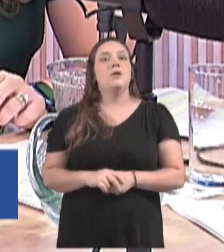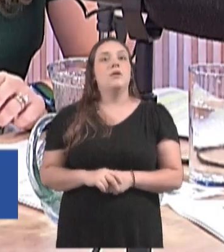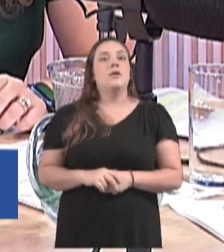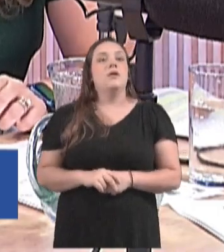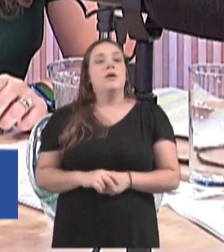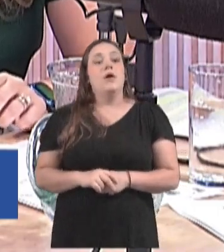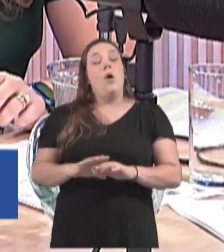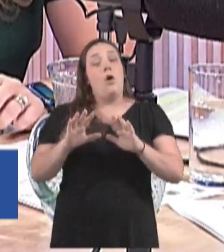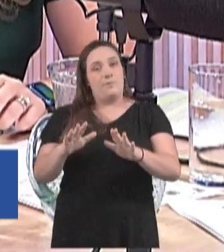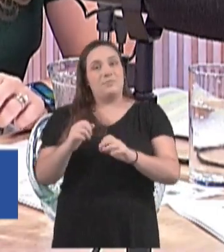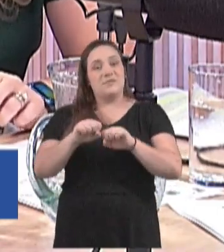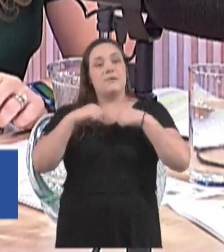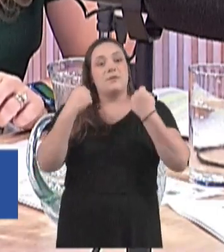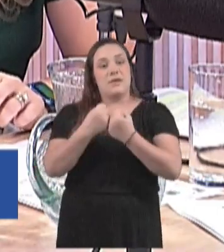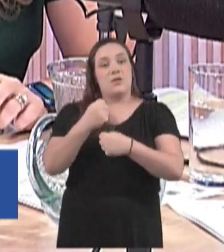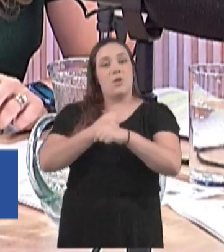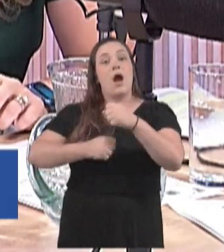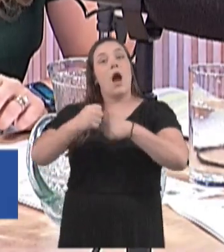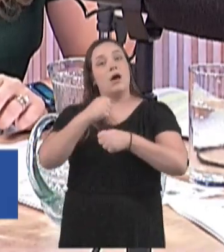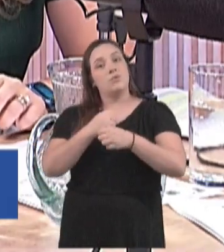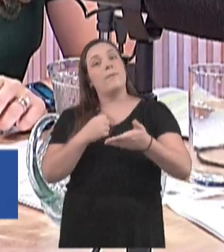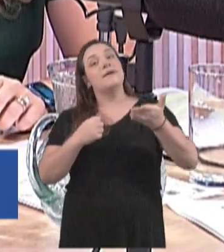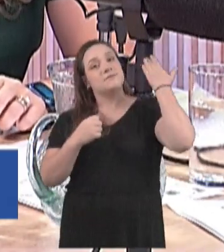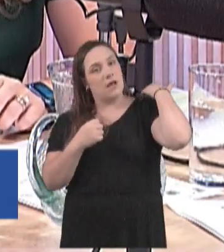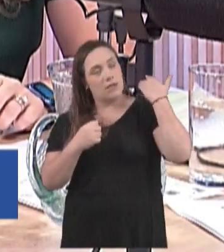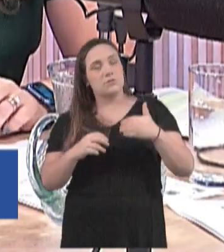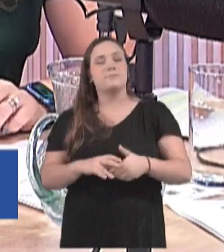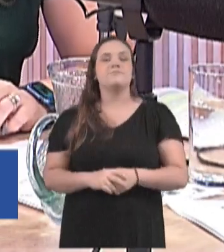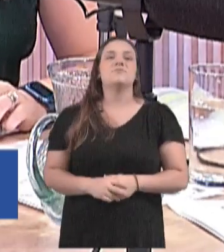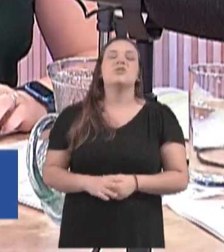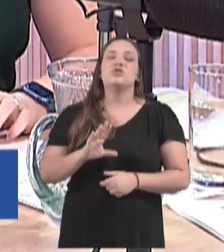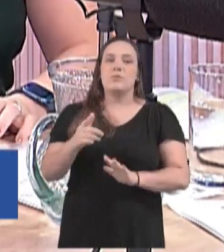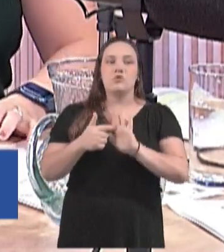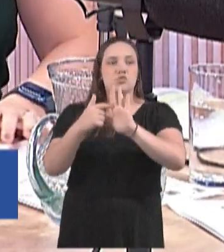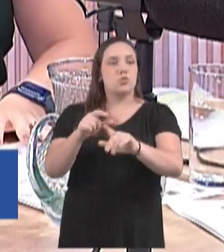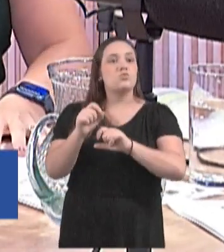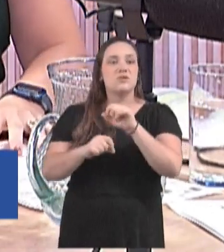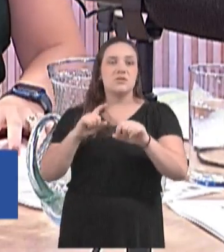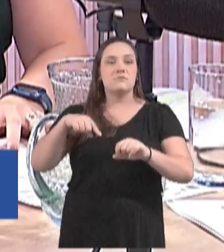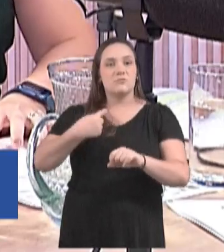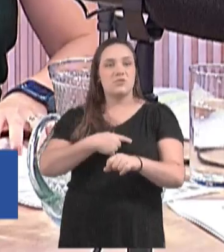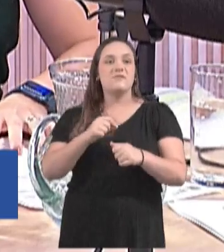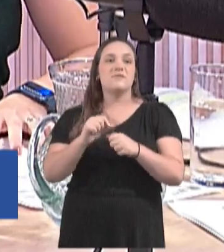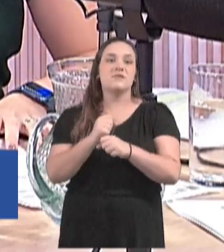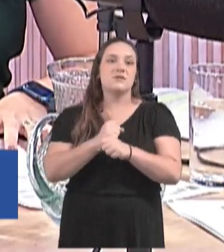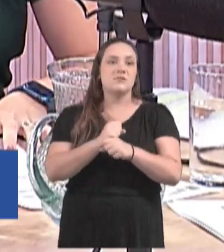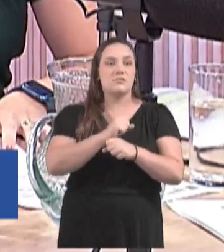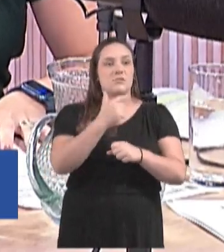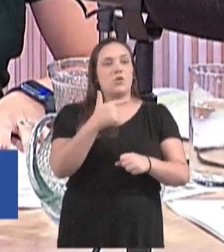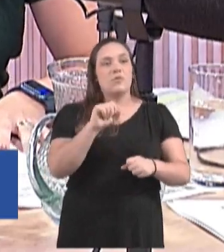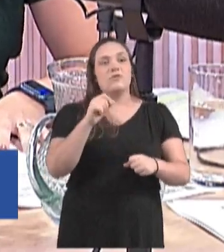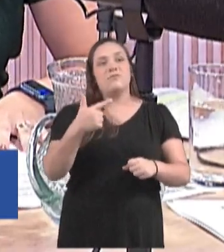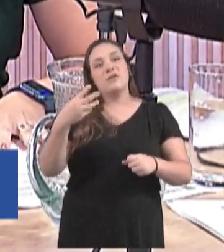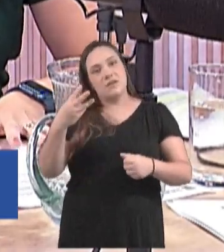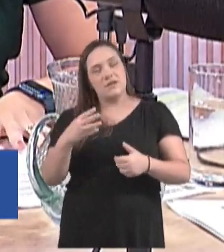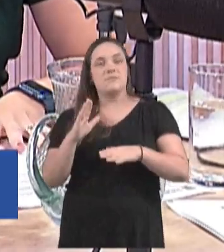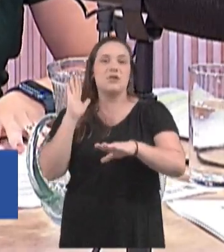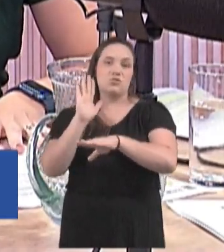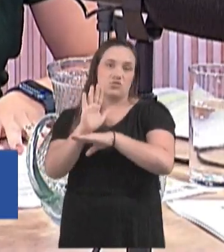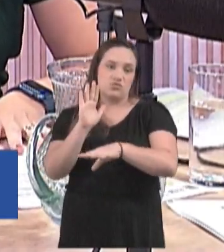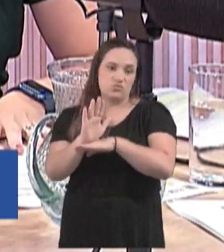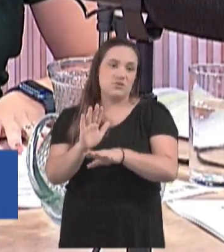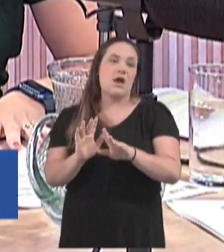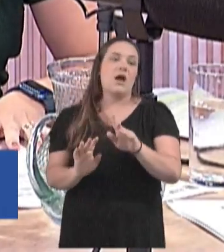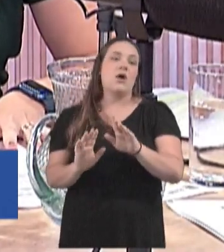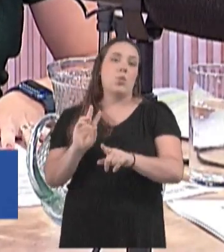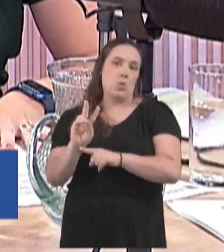o ano passado a gente também conseguiu trazer aqui o que foi feito no ano de 2023, na parte